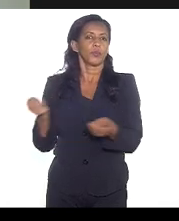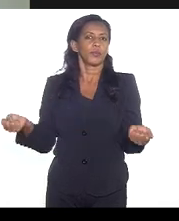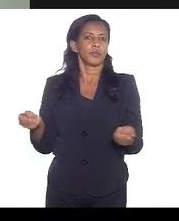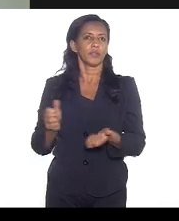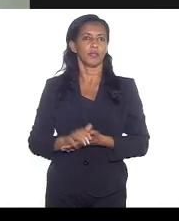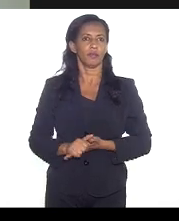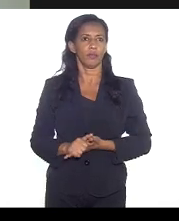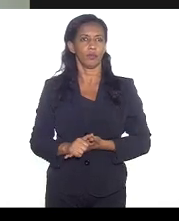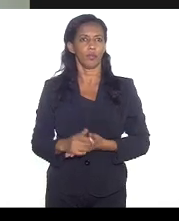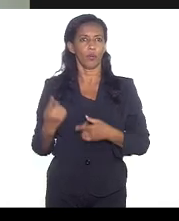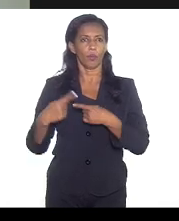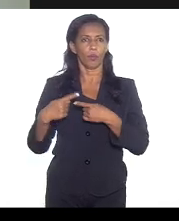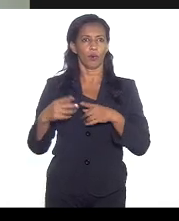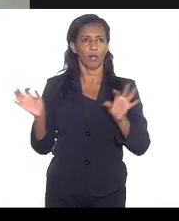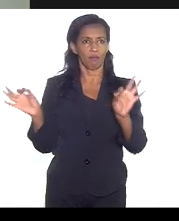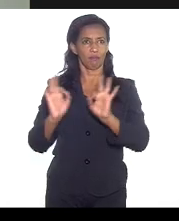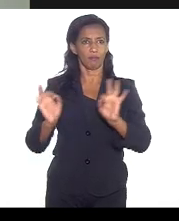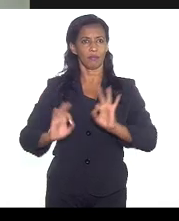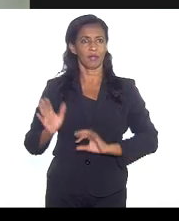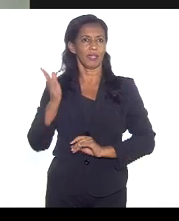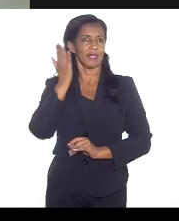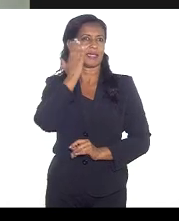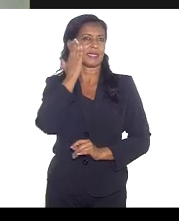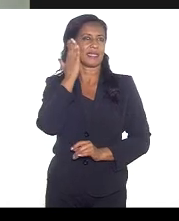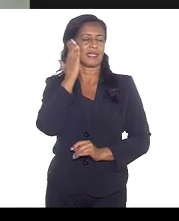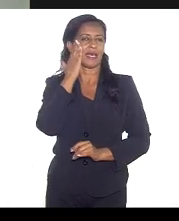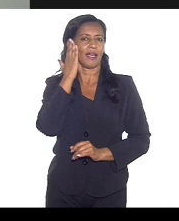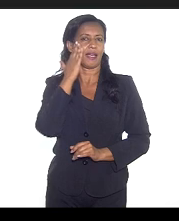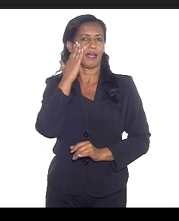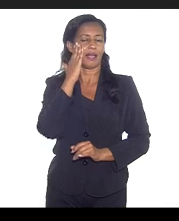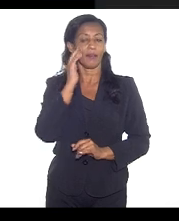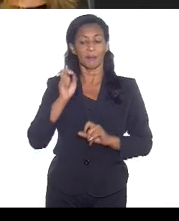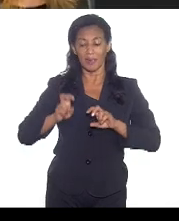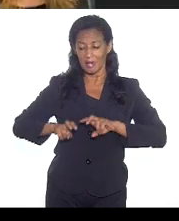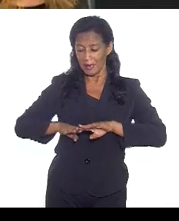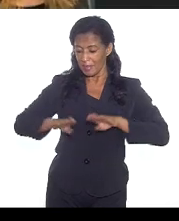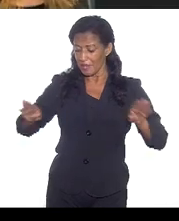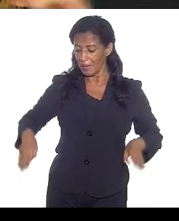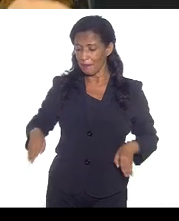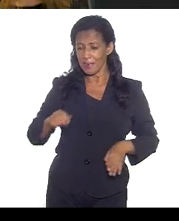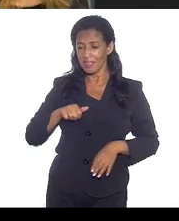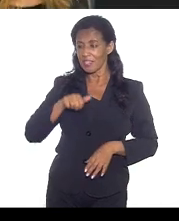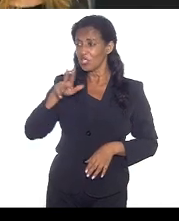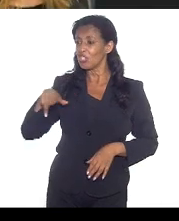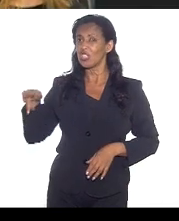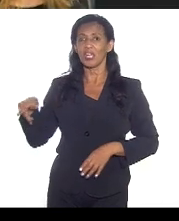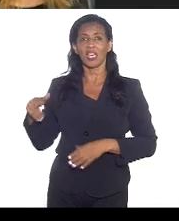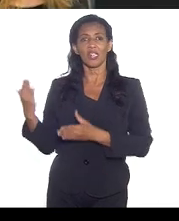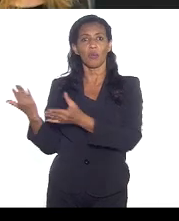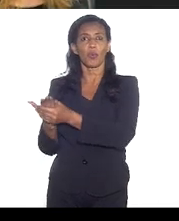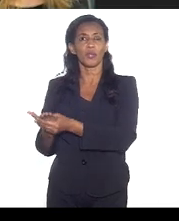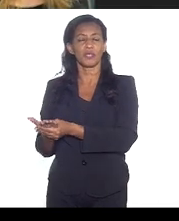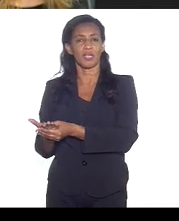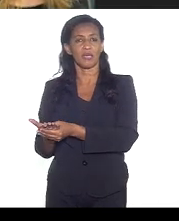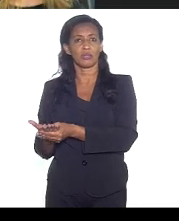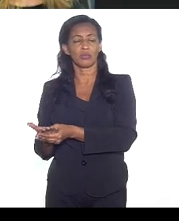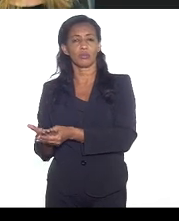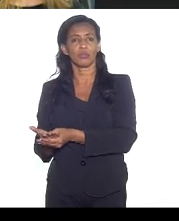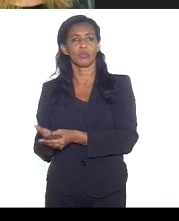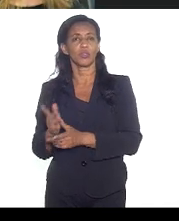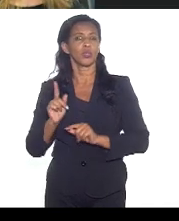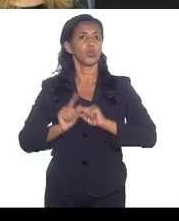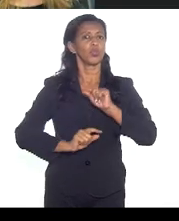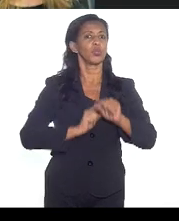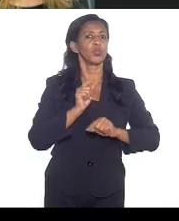impossível. Verdade. Porque ninguém sabe, porque ninguém saberia na mesa de quem estava o processo. Verdade. E o que